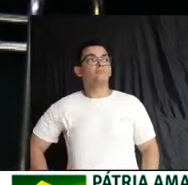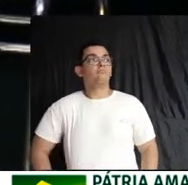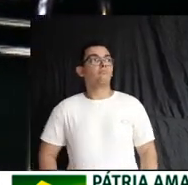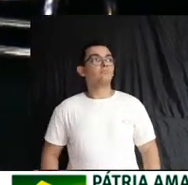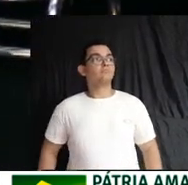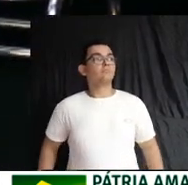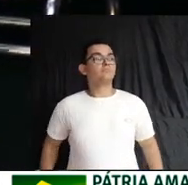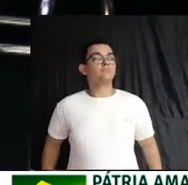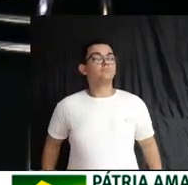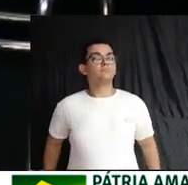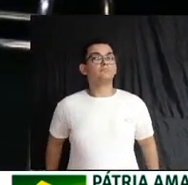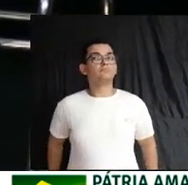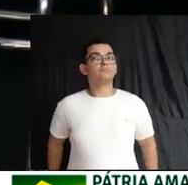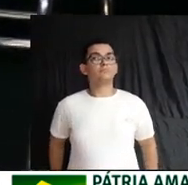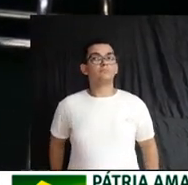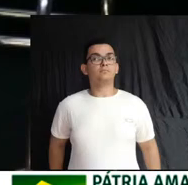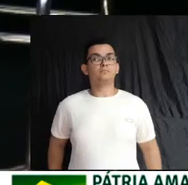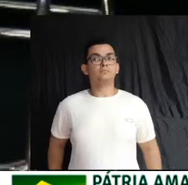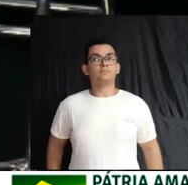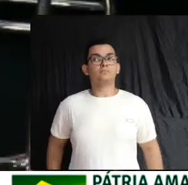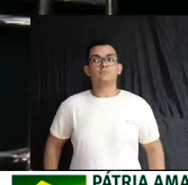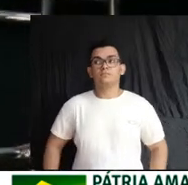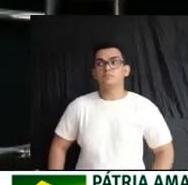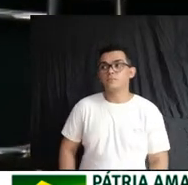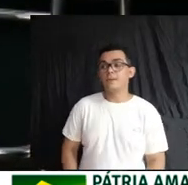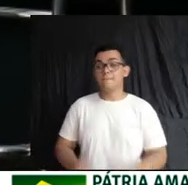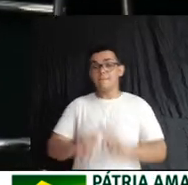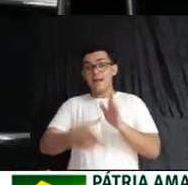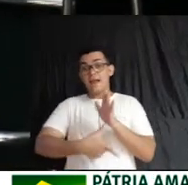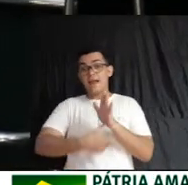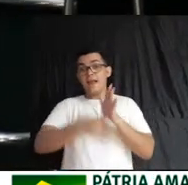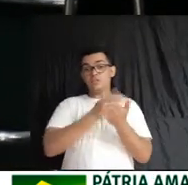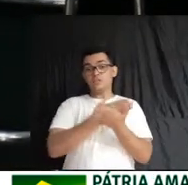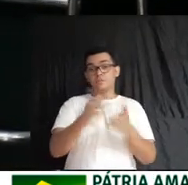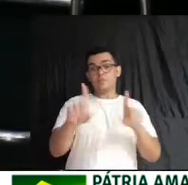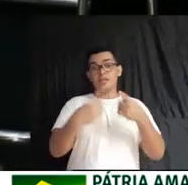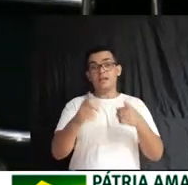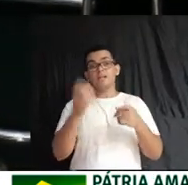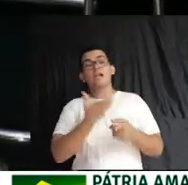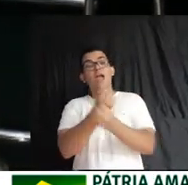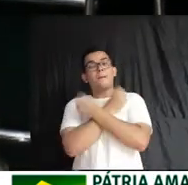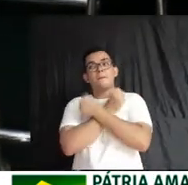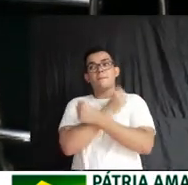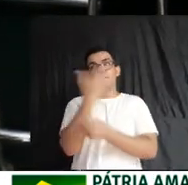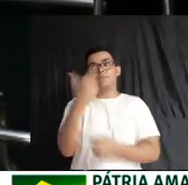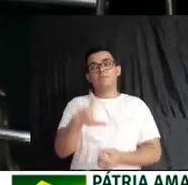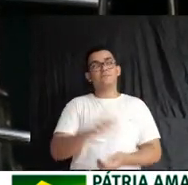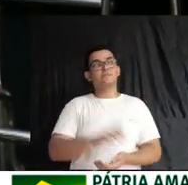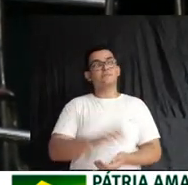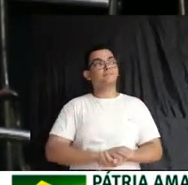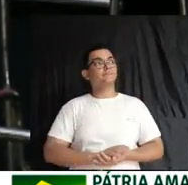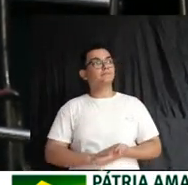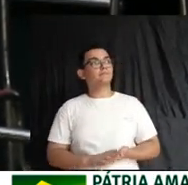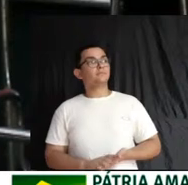Mandar uns alôs? Tá, deixa eu mandar mais uns alôs aí rapidão antes de eu concluir. Eu faço só a metade da música, perfeito?